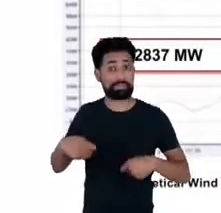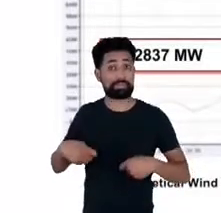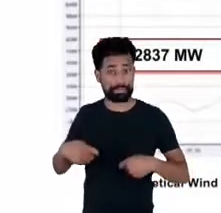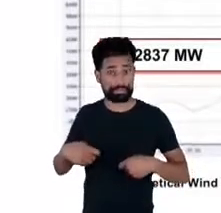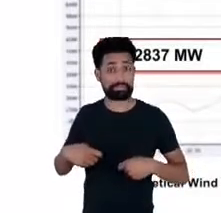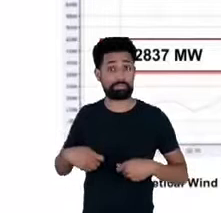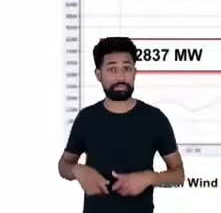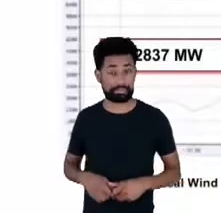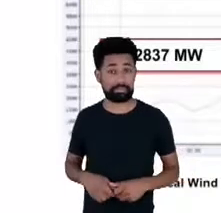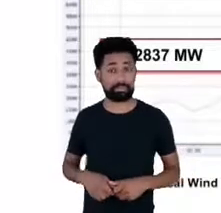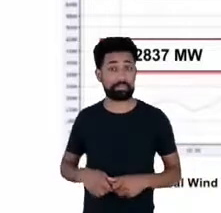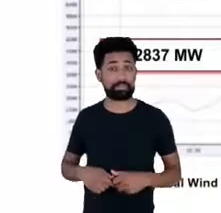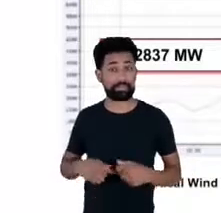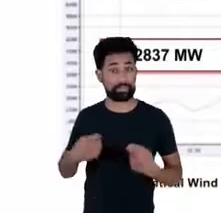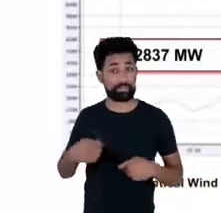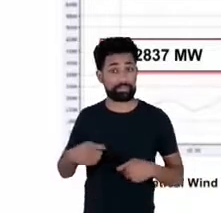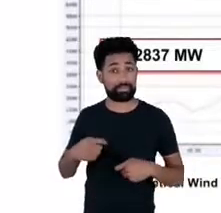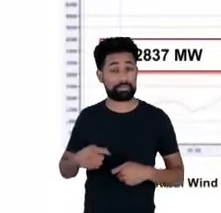endereçar